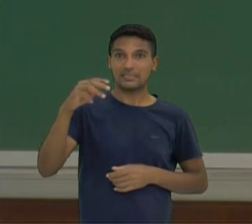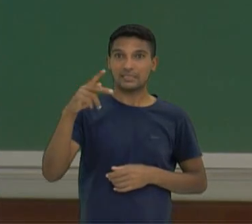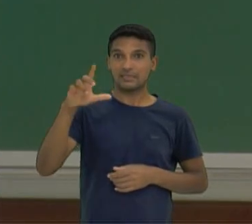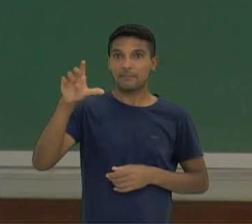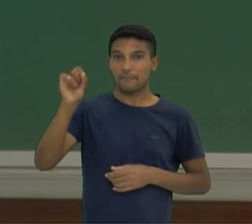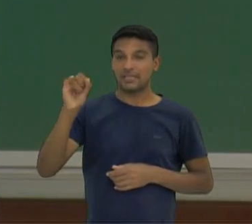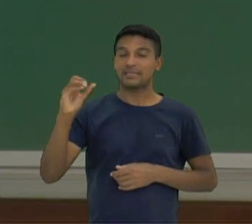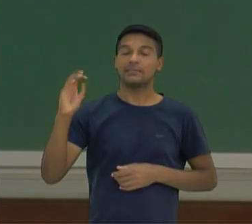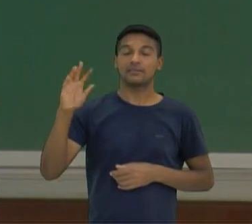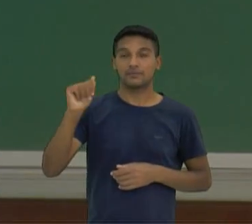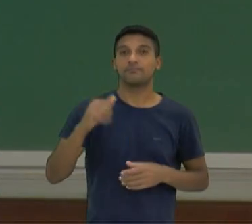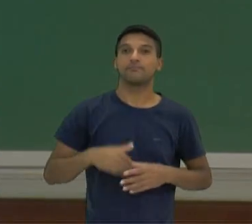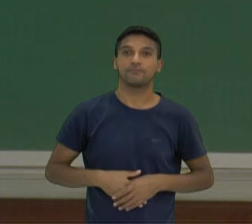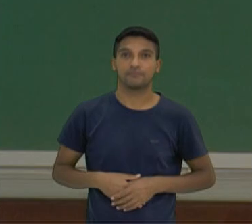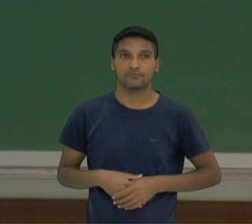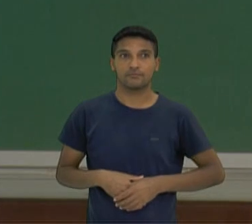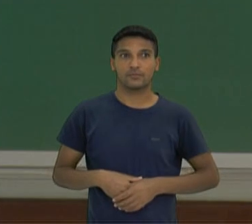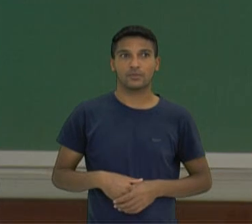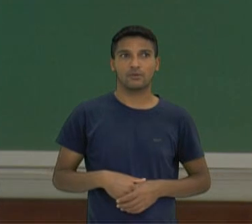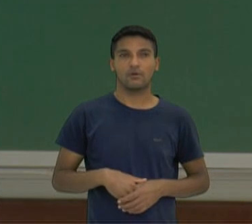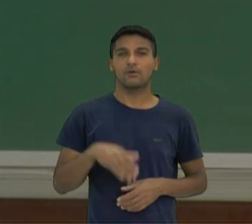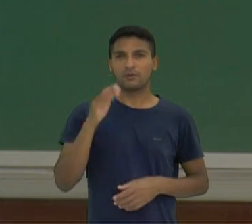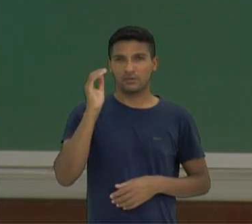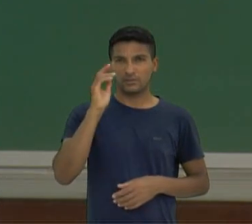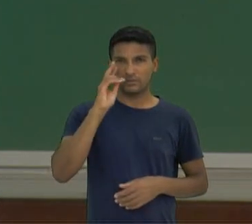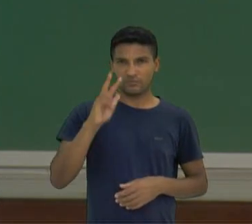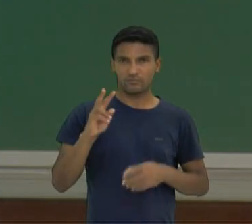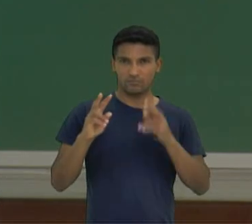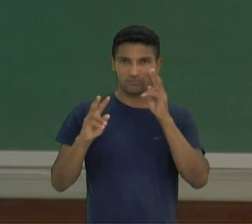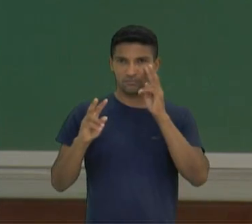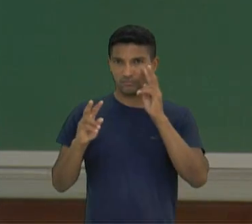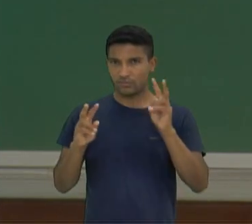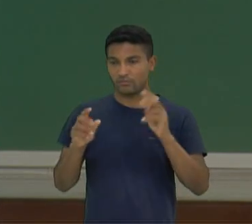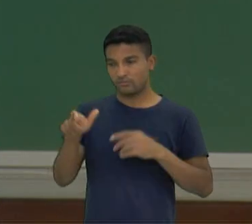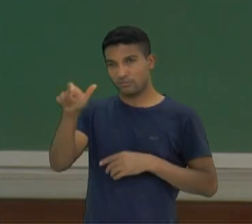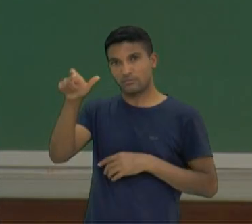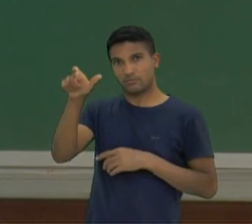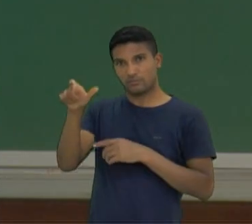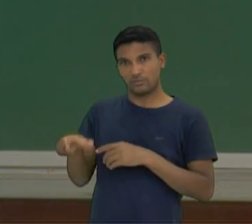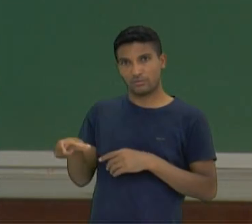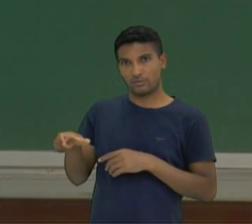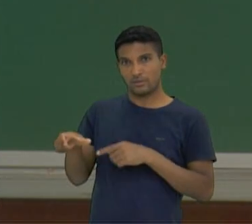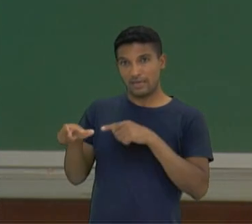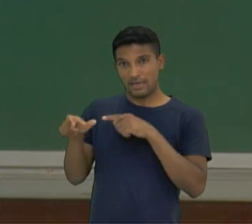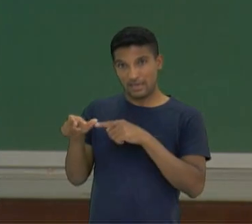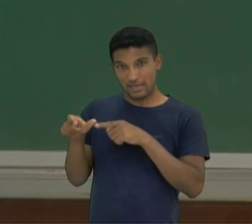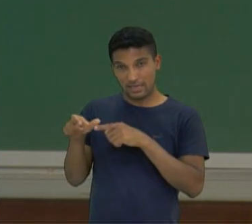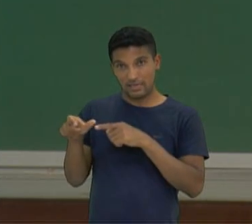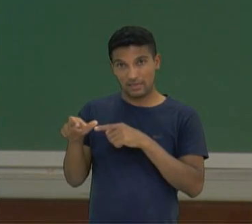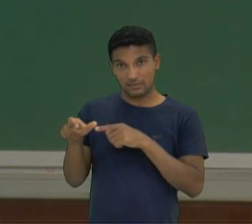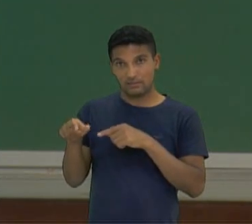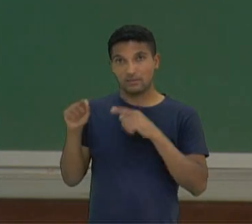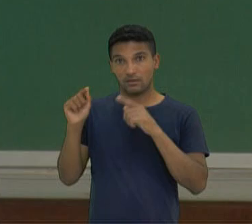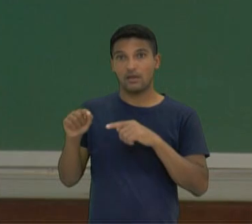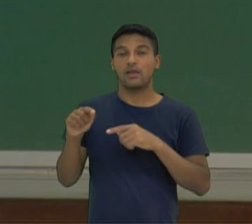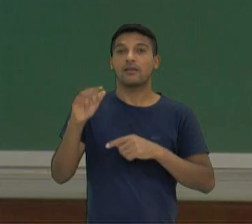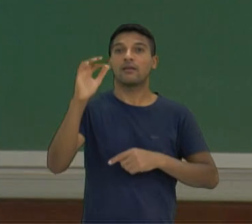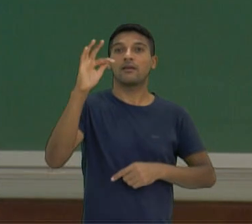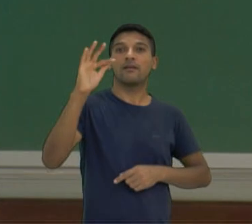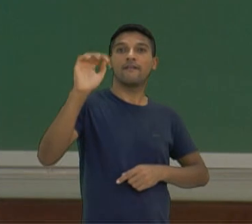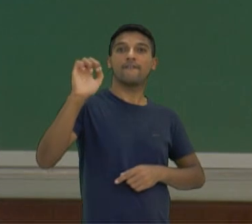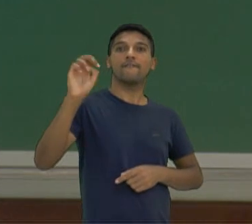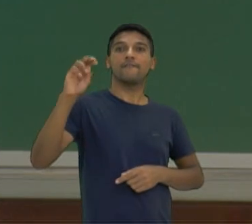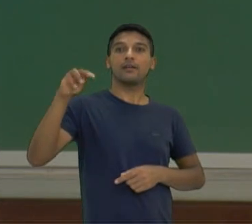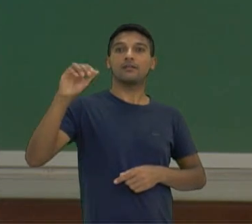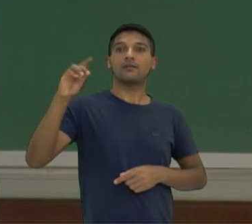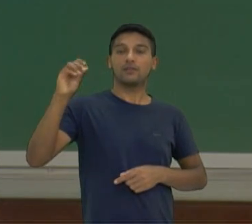coisa sobre a visão do Fernando Aguiar, que é o psicólogo entrevistado, né, pela Gabriela Andrade, sobre como se conhecer,